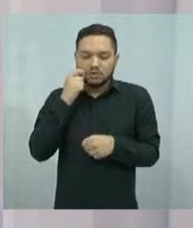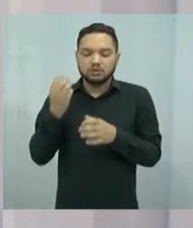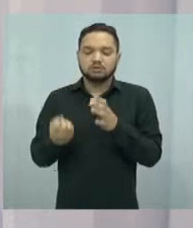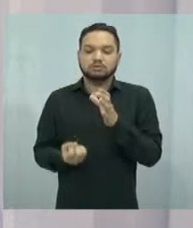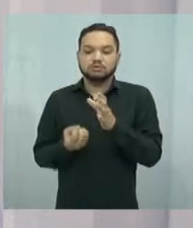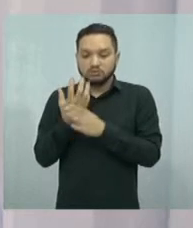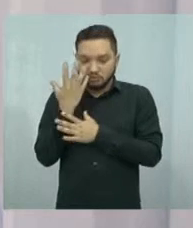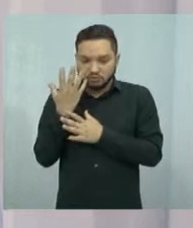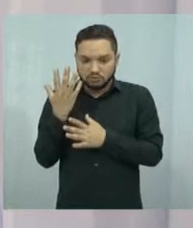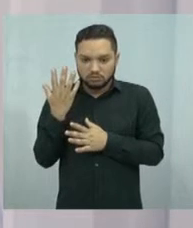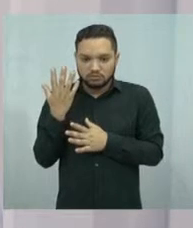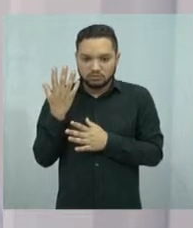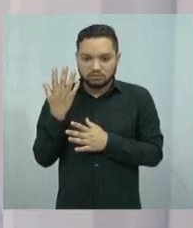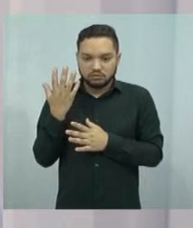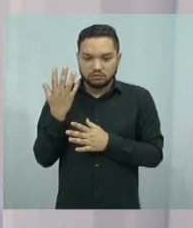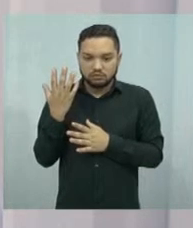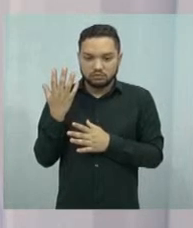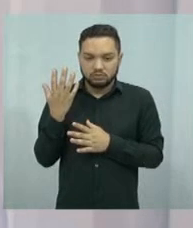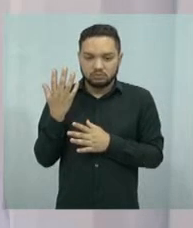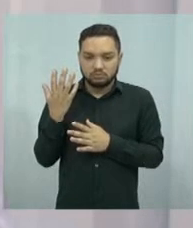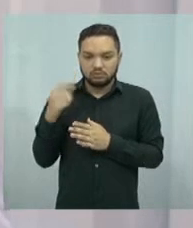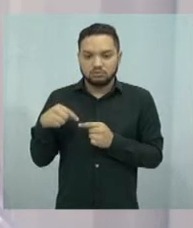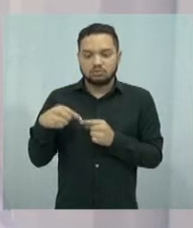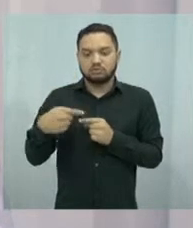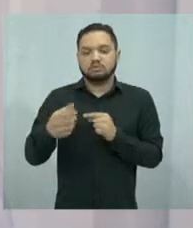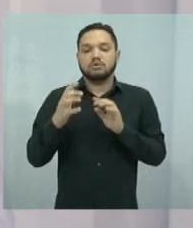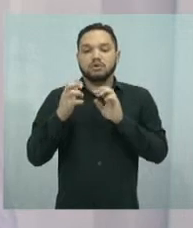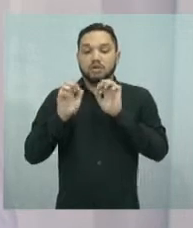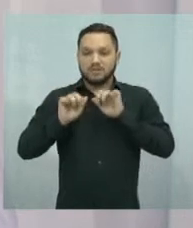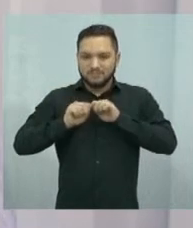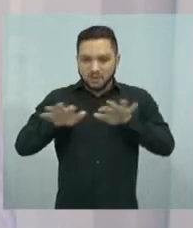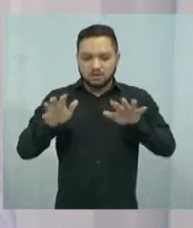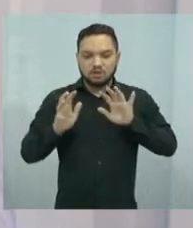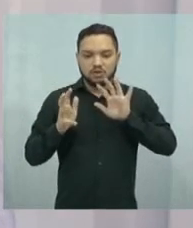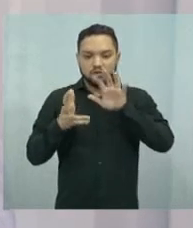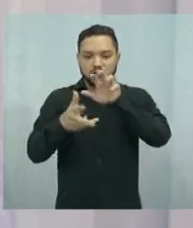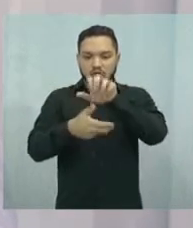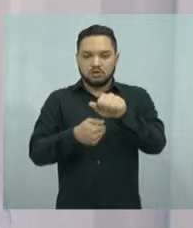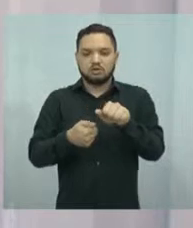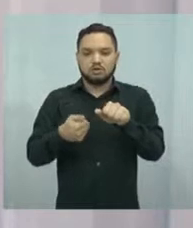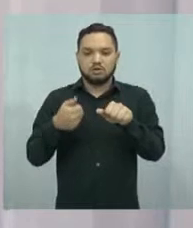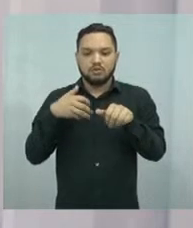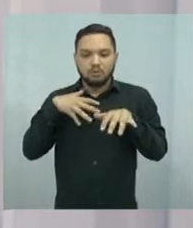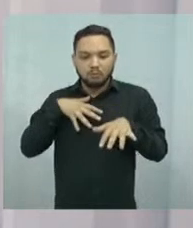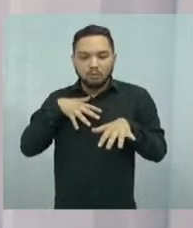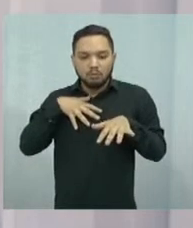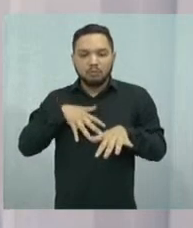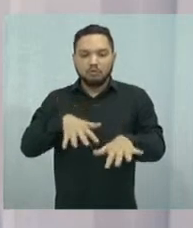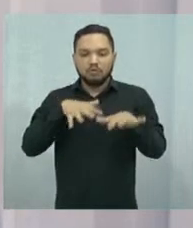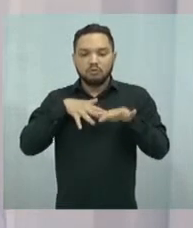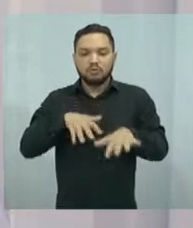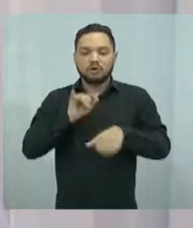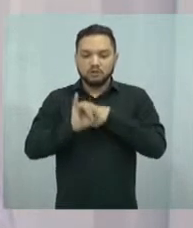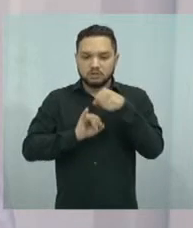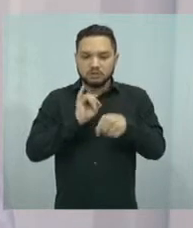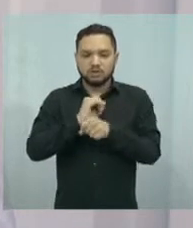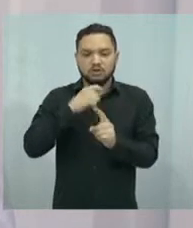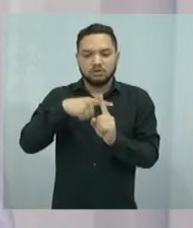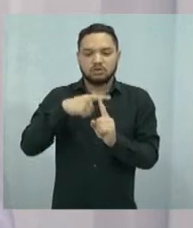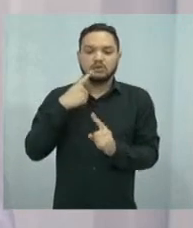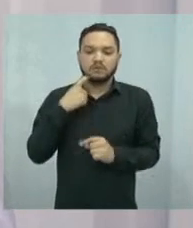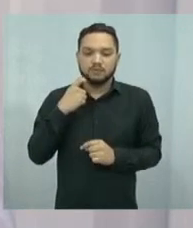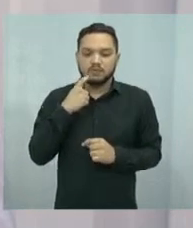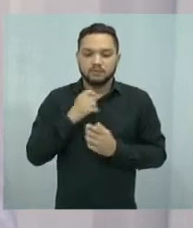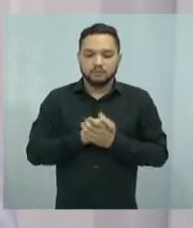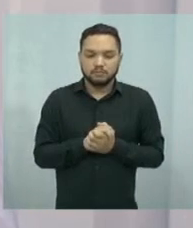contexto social o que mais tarde o mundo todo conheceria como o movimento internacional da Cruz Vermelha e do